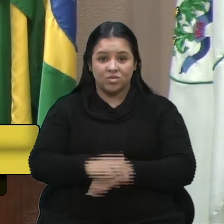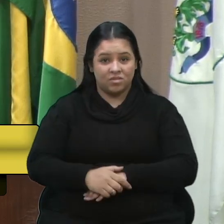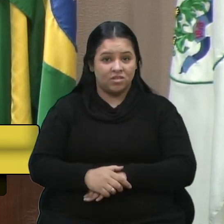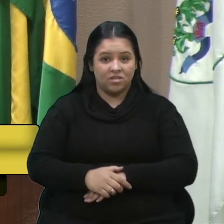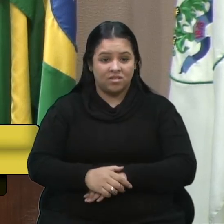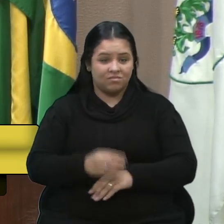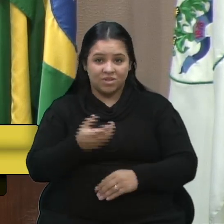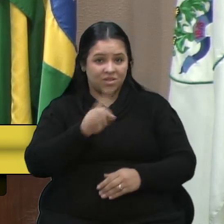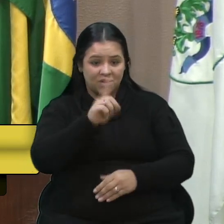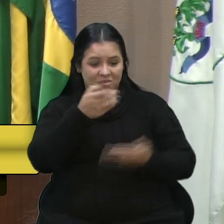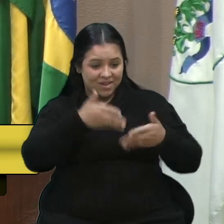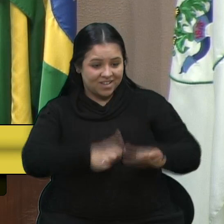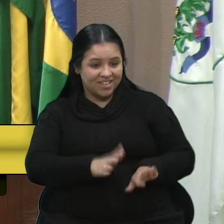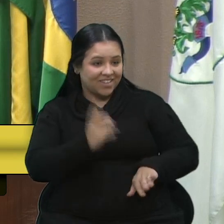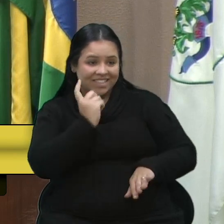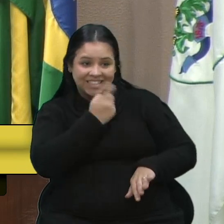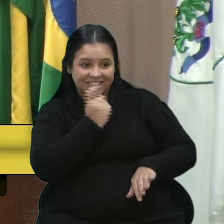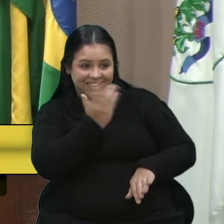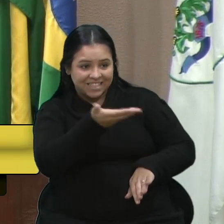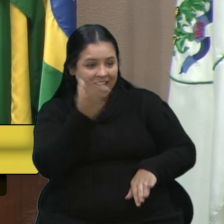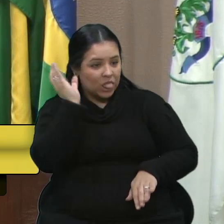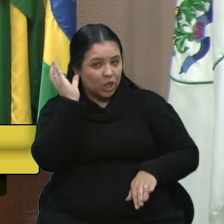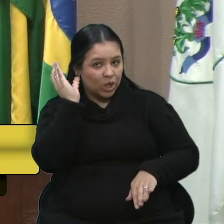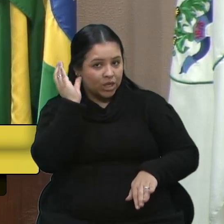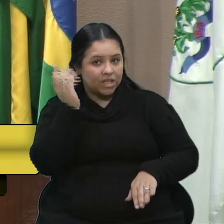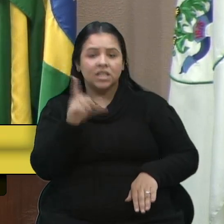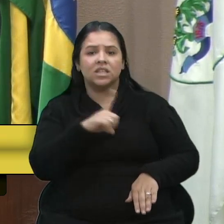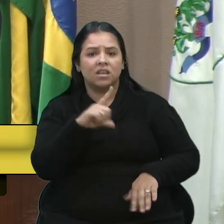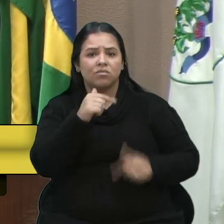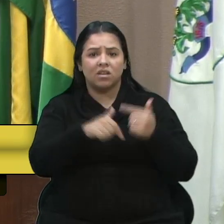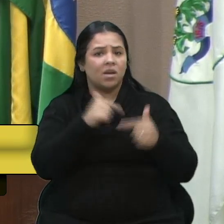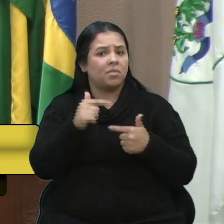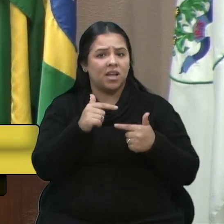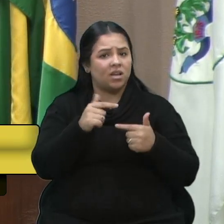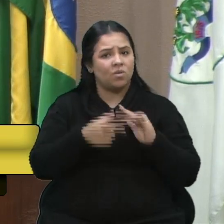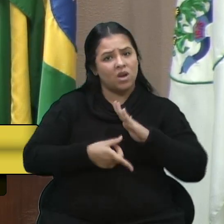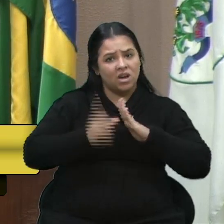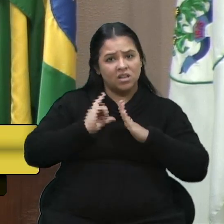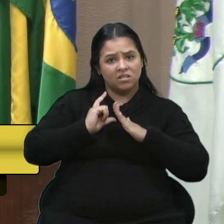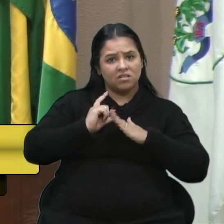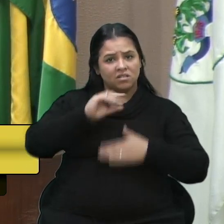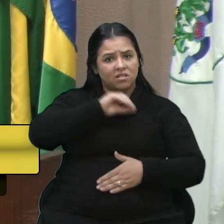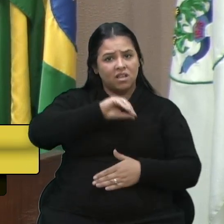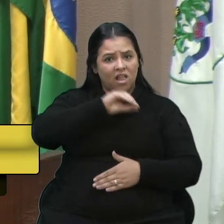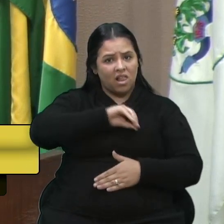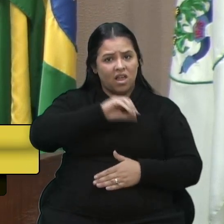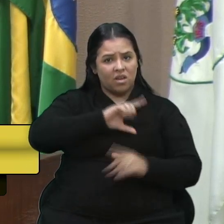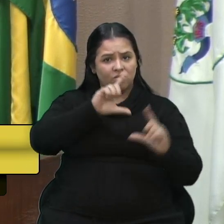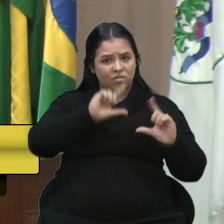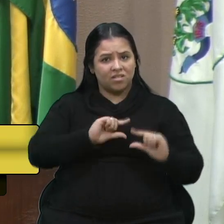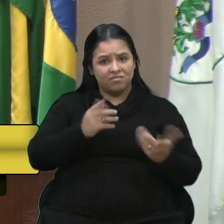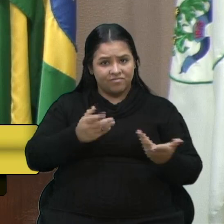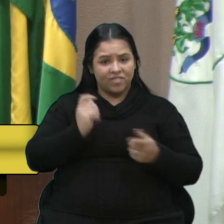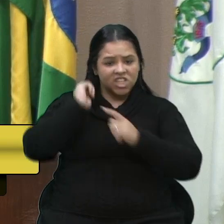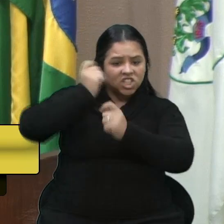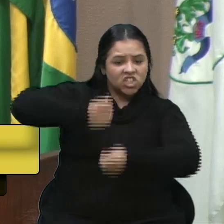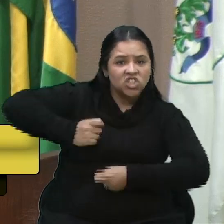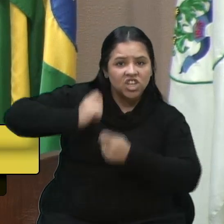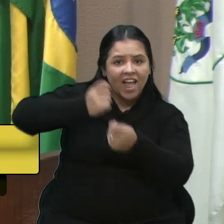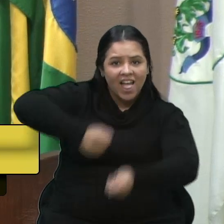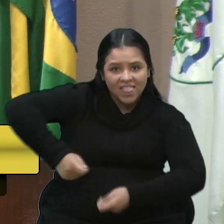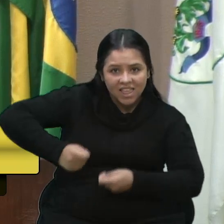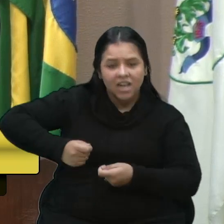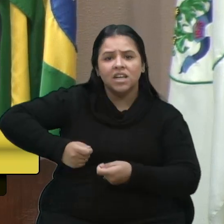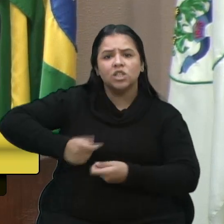Cadore. Tu deve ter tido um serviço que tu ganhava menos. Isso, na enxada, pois é. Então o que acontece? Eu quero explicar e